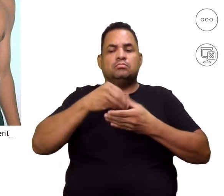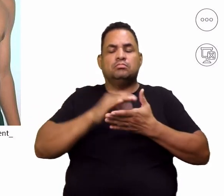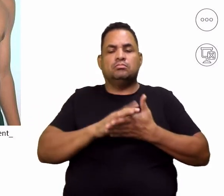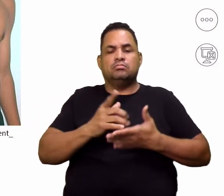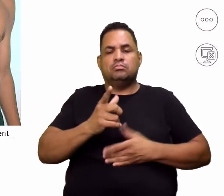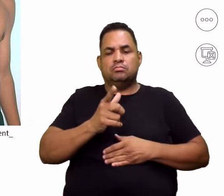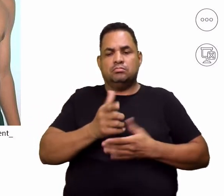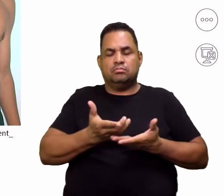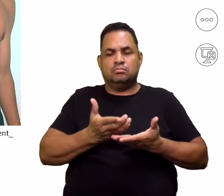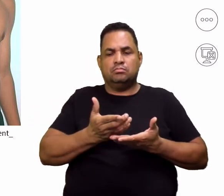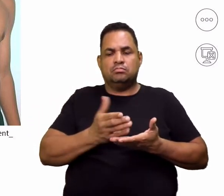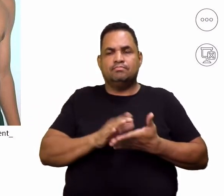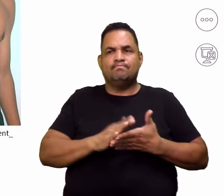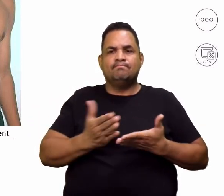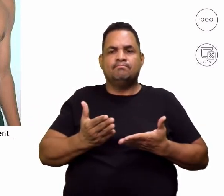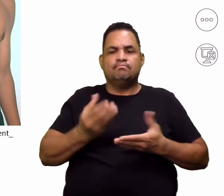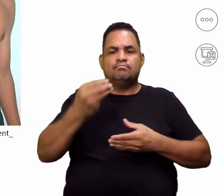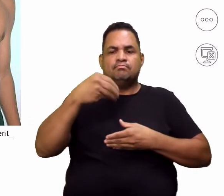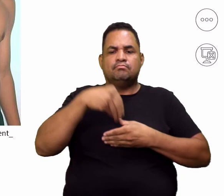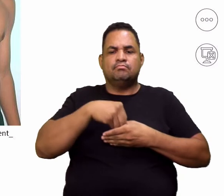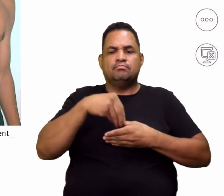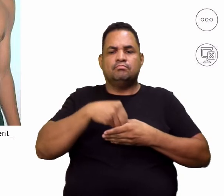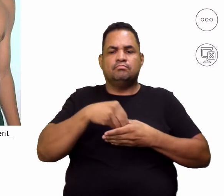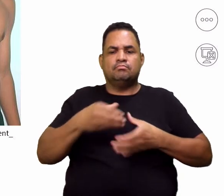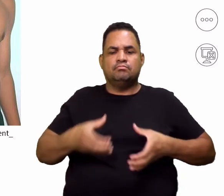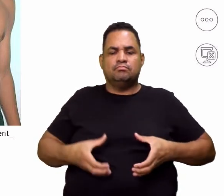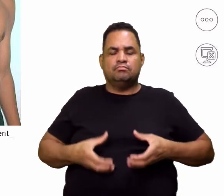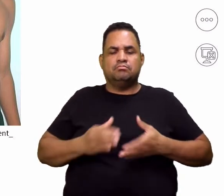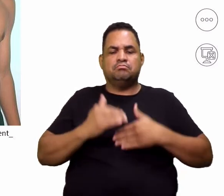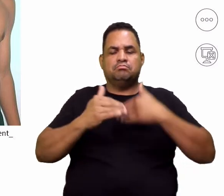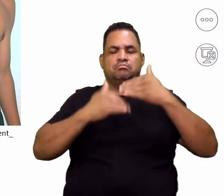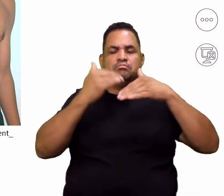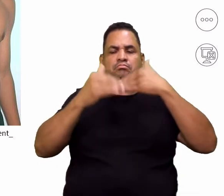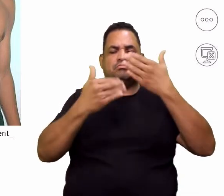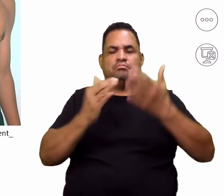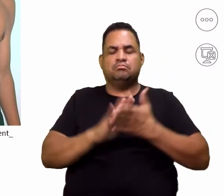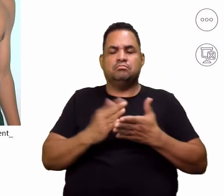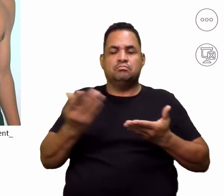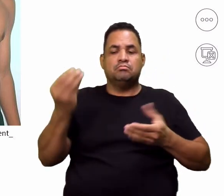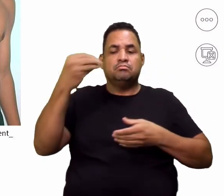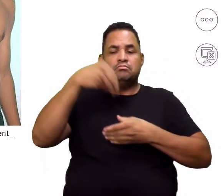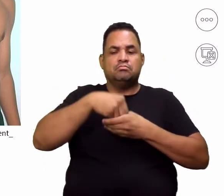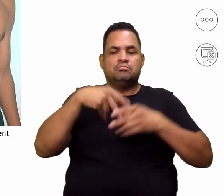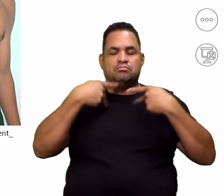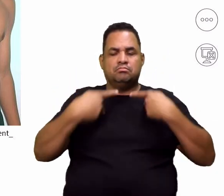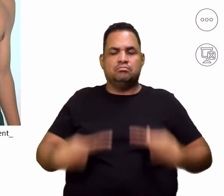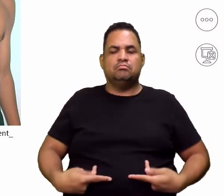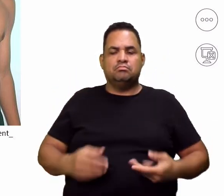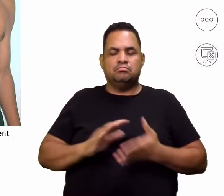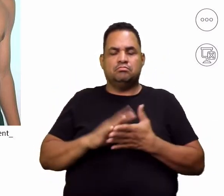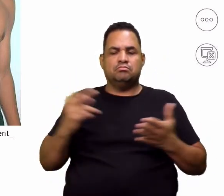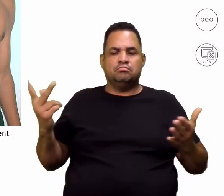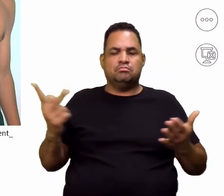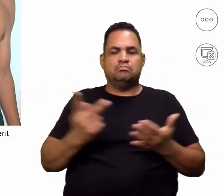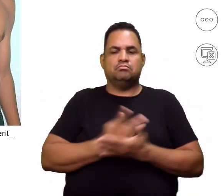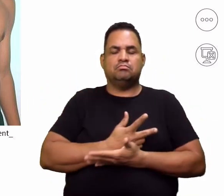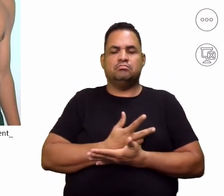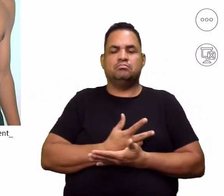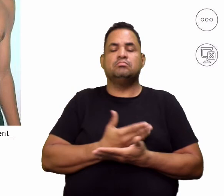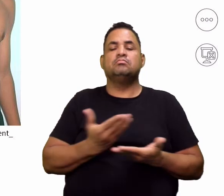testículo dentro do seu corpo em desenvolvimento, tá? E aí vai acontecer de